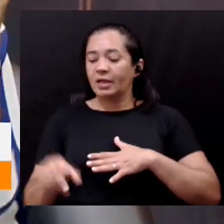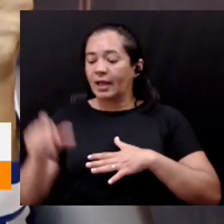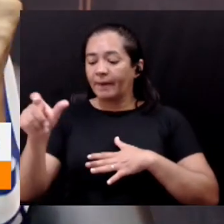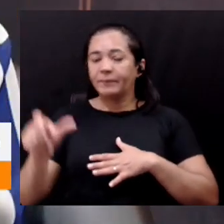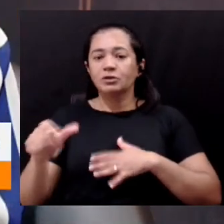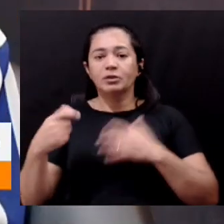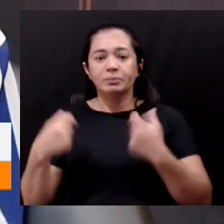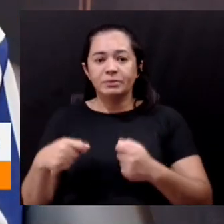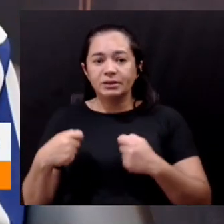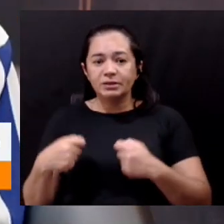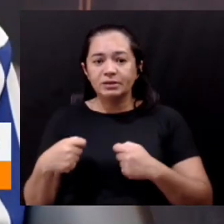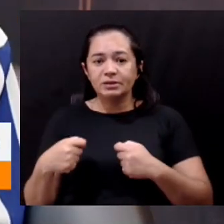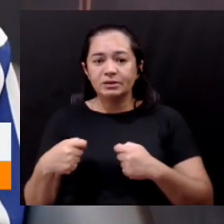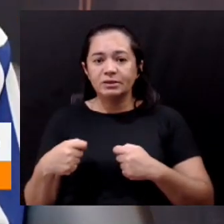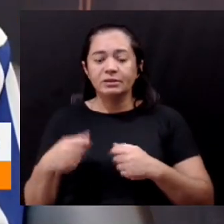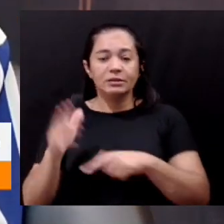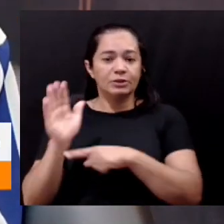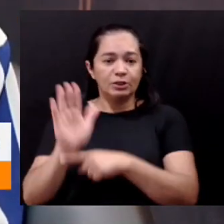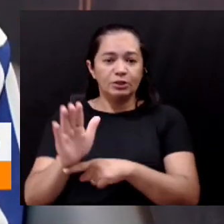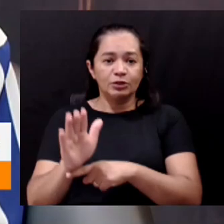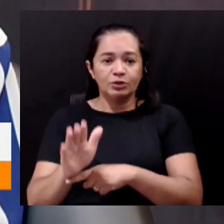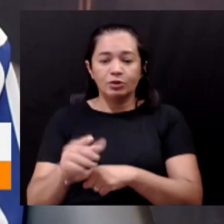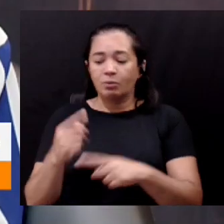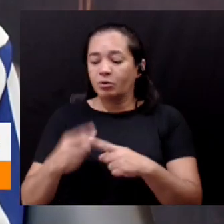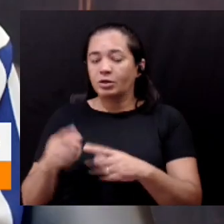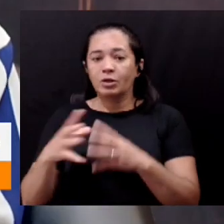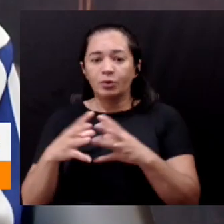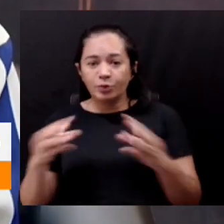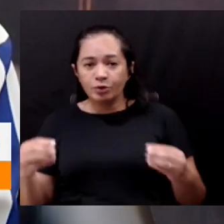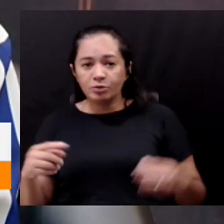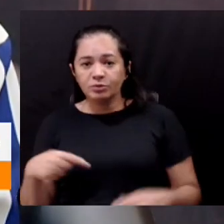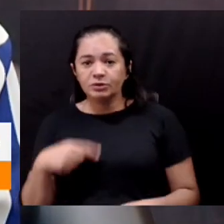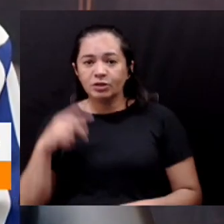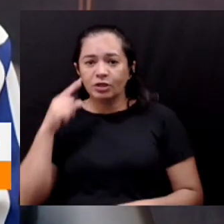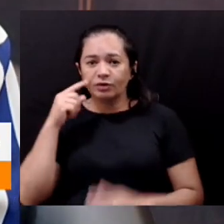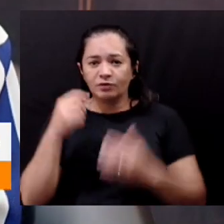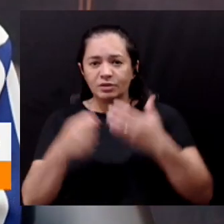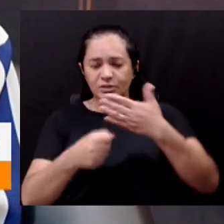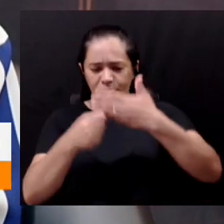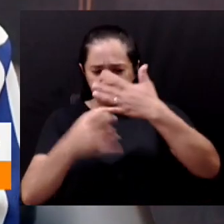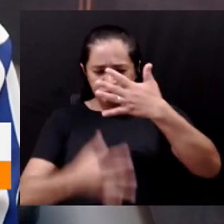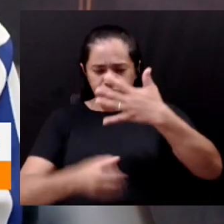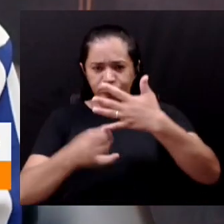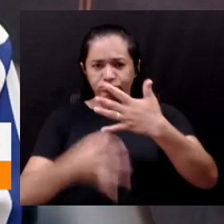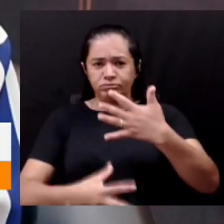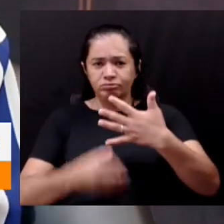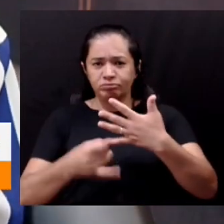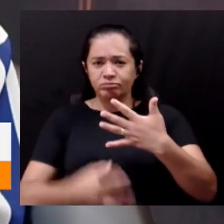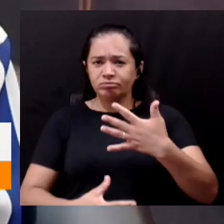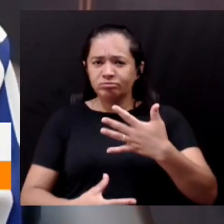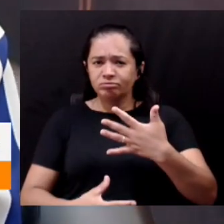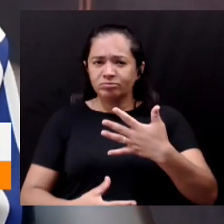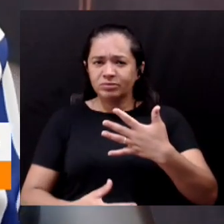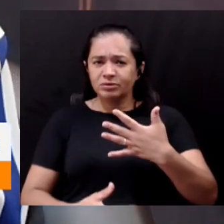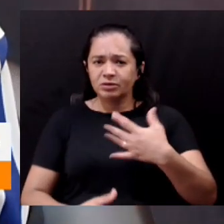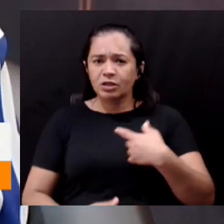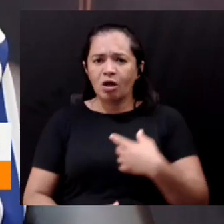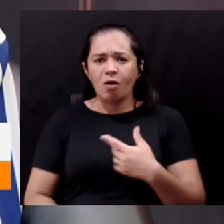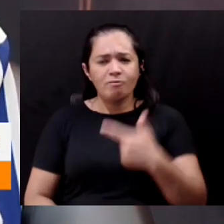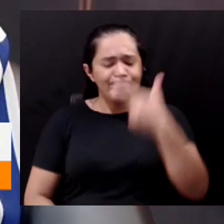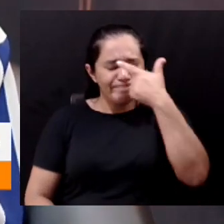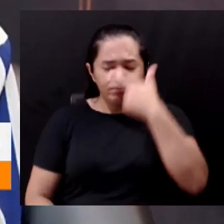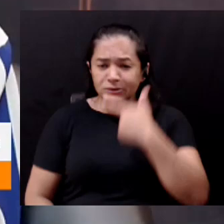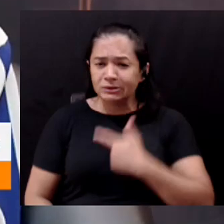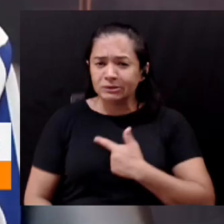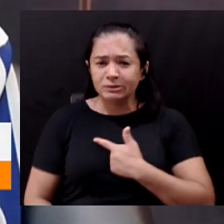Exato. ajudar. Legal. Uhum. Quando você vê os comentários tão ridículos, porque absurdo a gente ainda põe